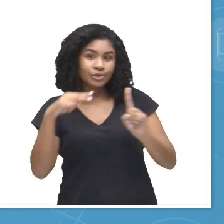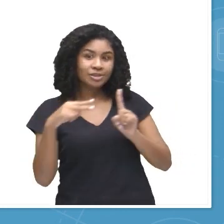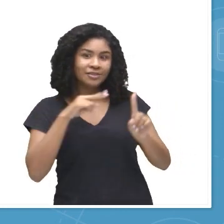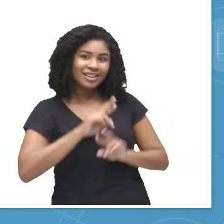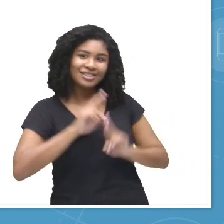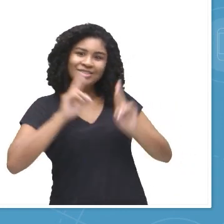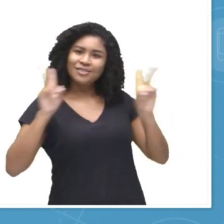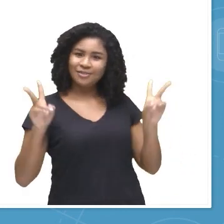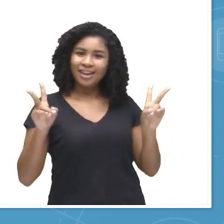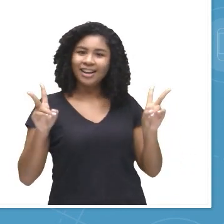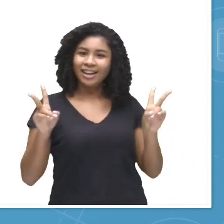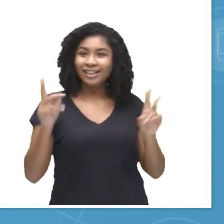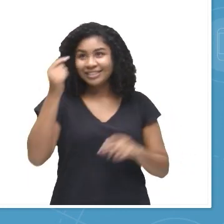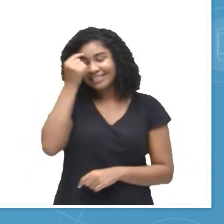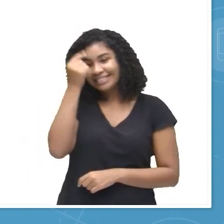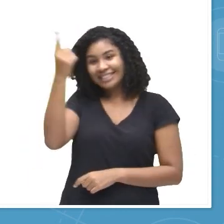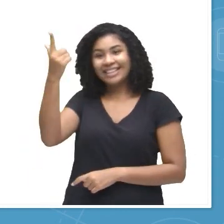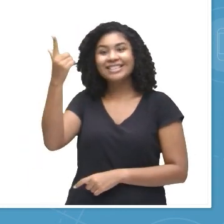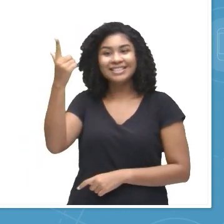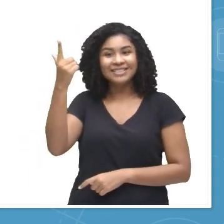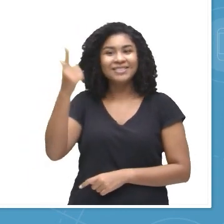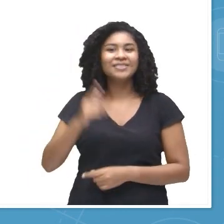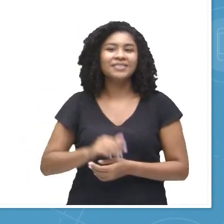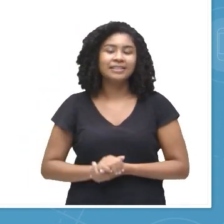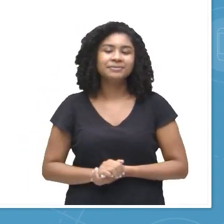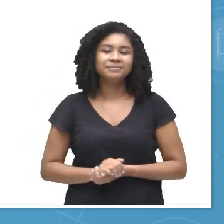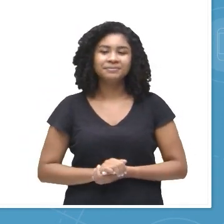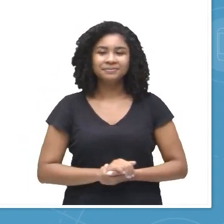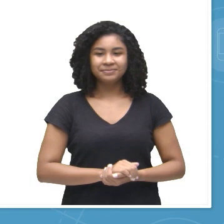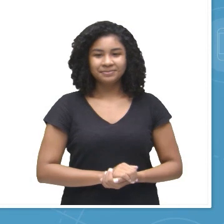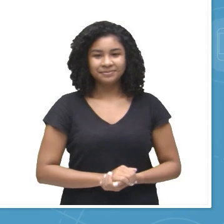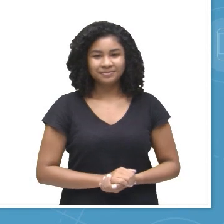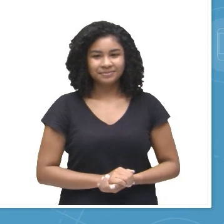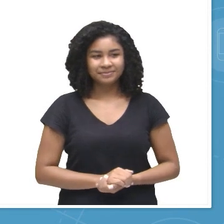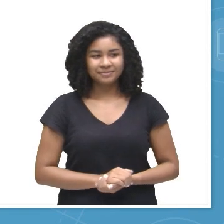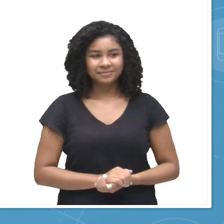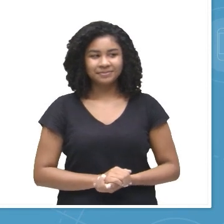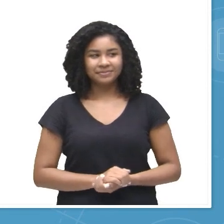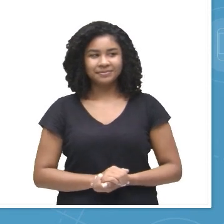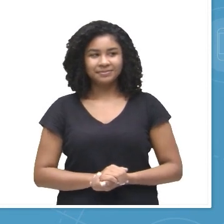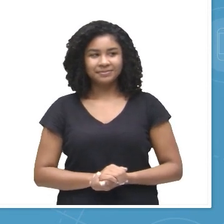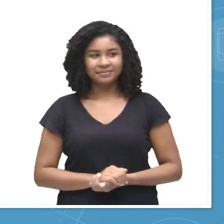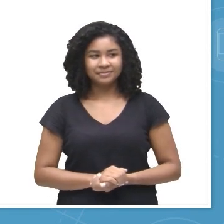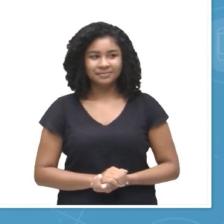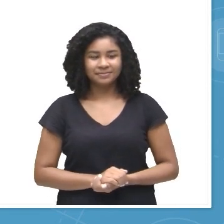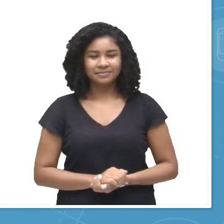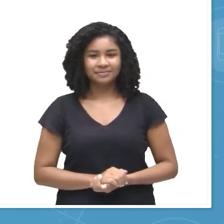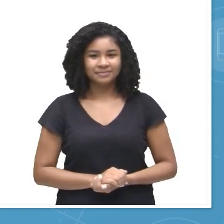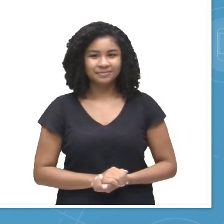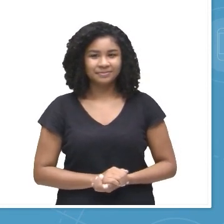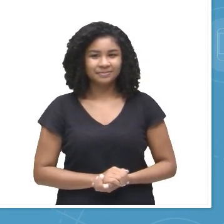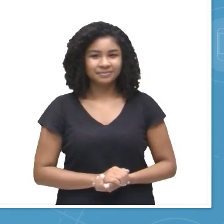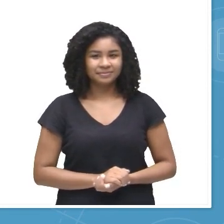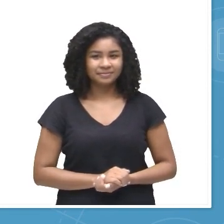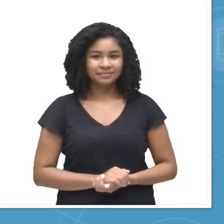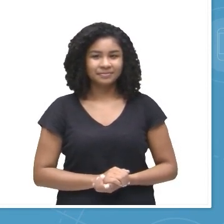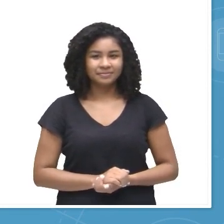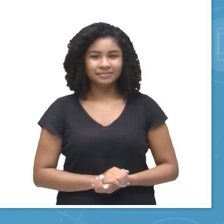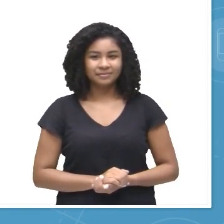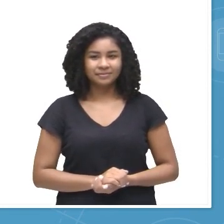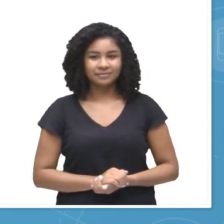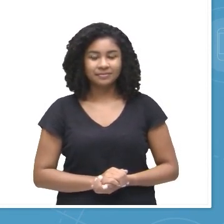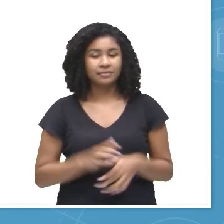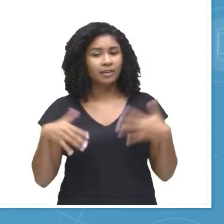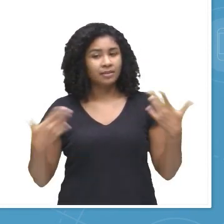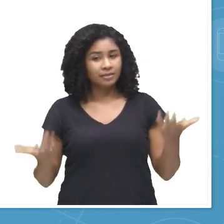forma bem criativa o miniconto, fazendo referência ao poema de Carlos Drummond de Andrade. Então, essa é